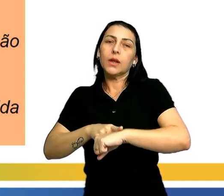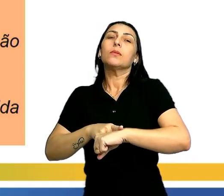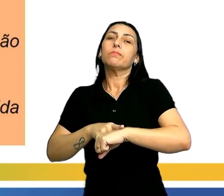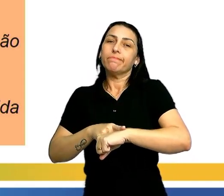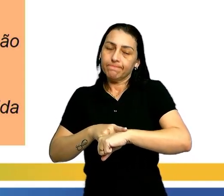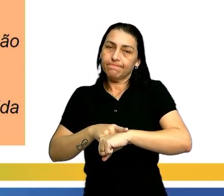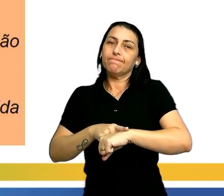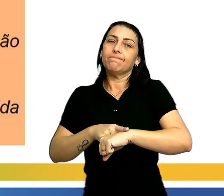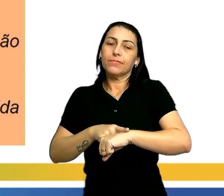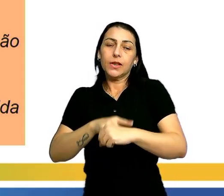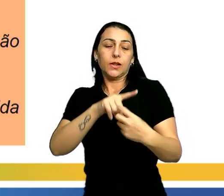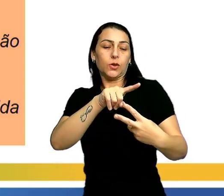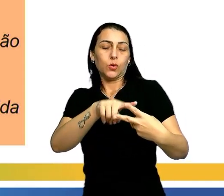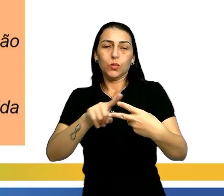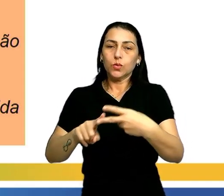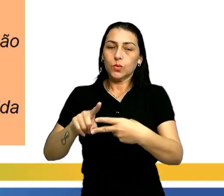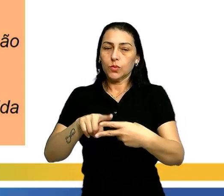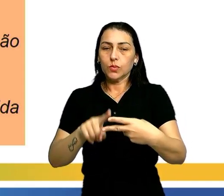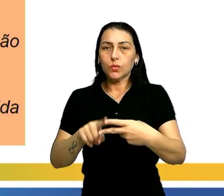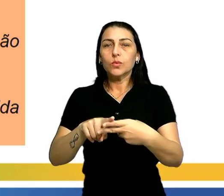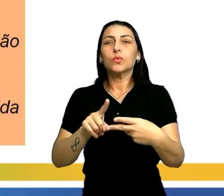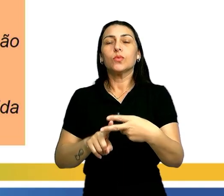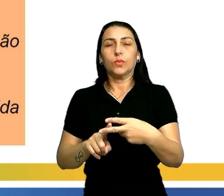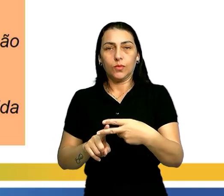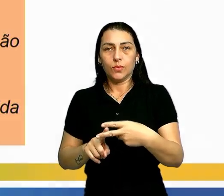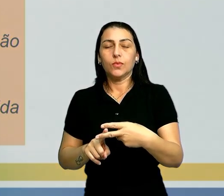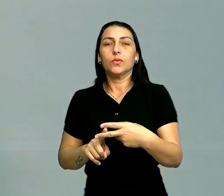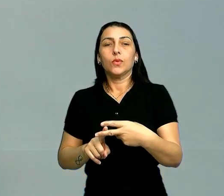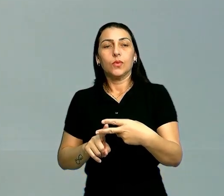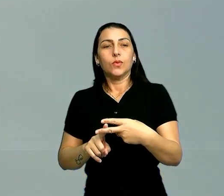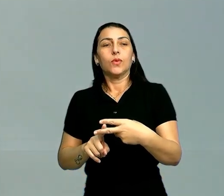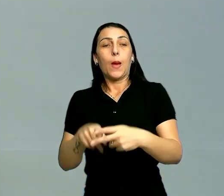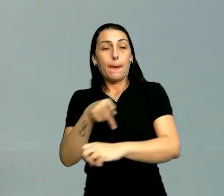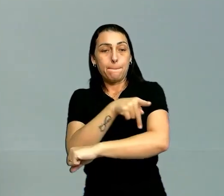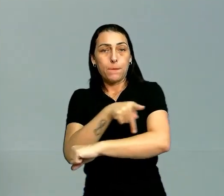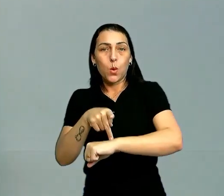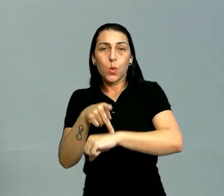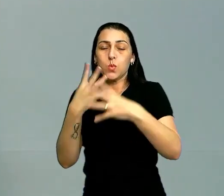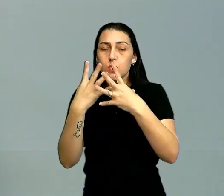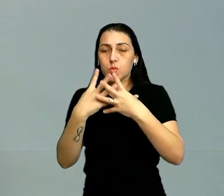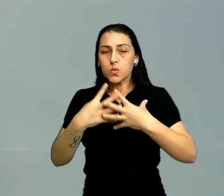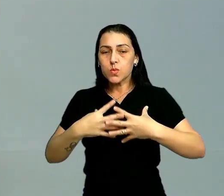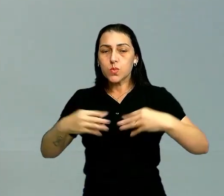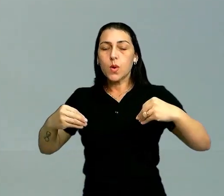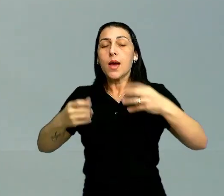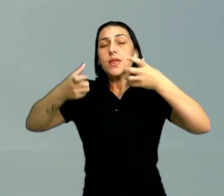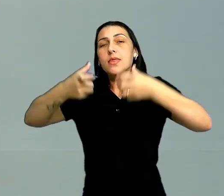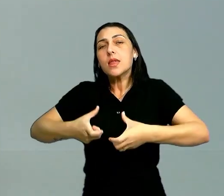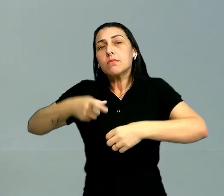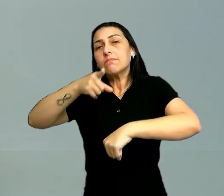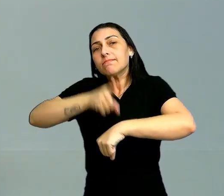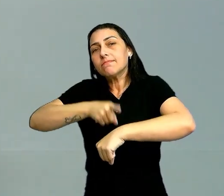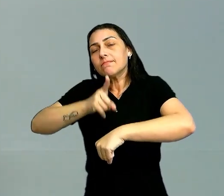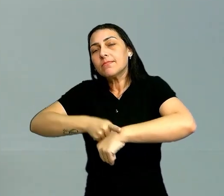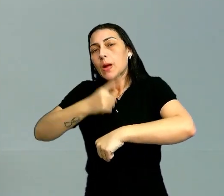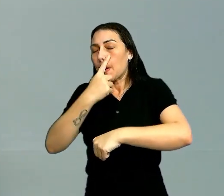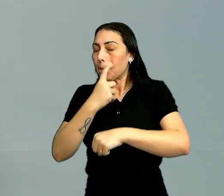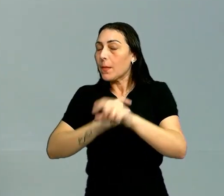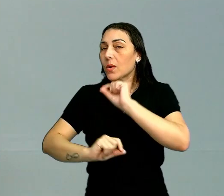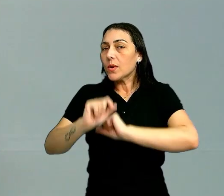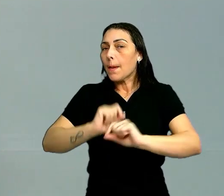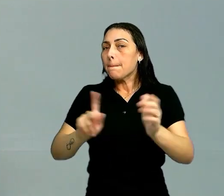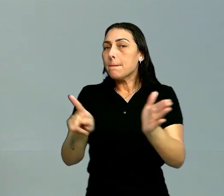espaço. Aliás, essas duas categorias, que são as duas formas puras de sensibilidade, que é espaço e tempo, foi uma coisa